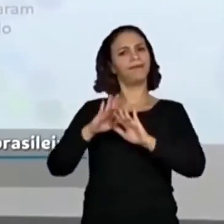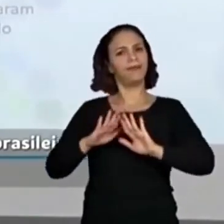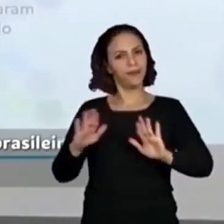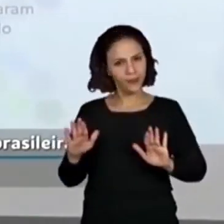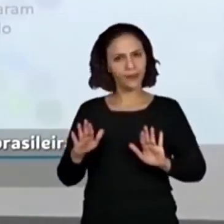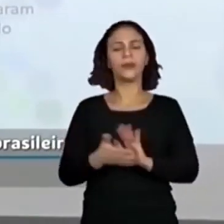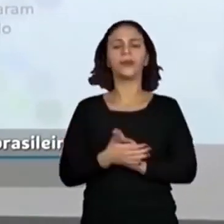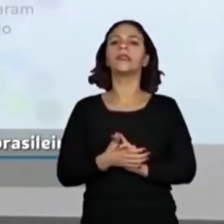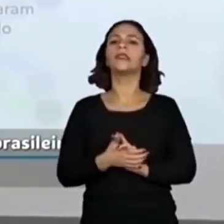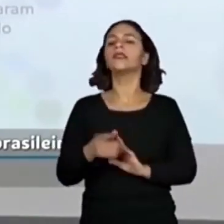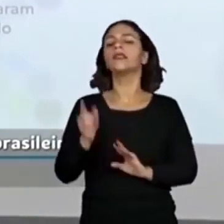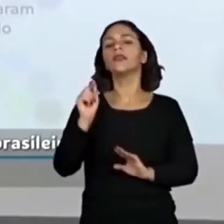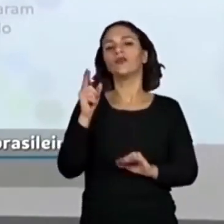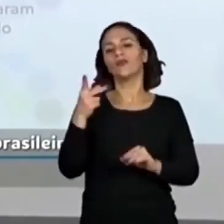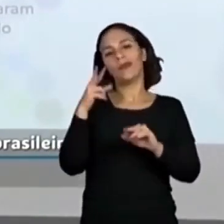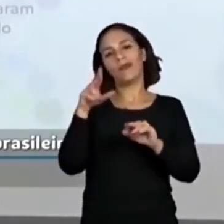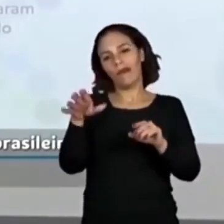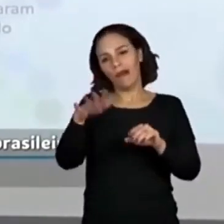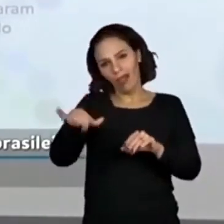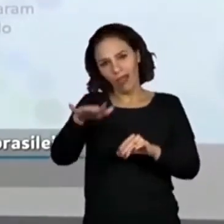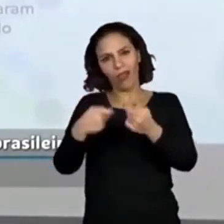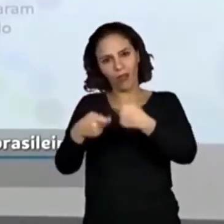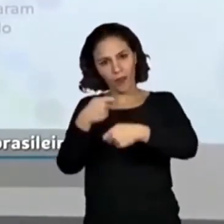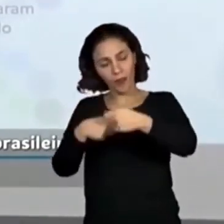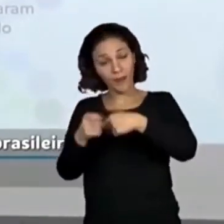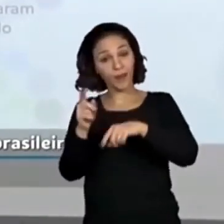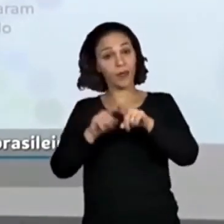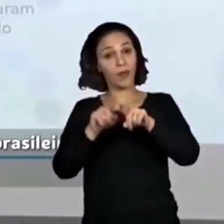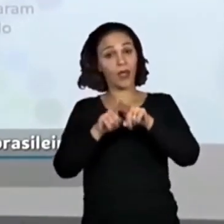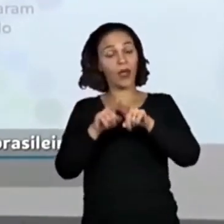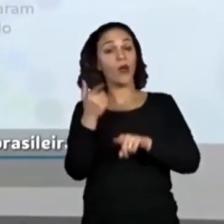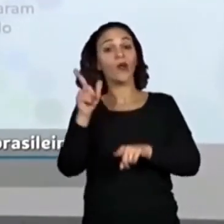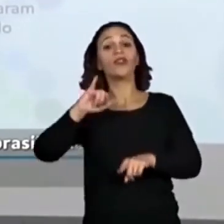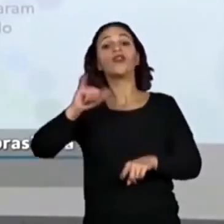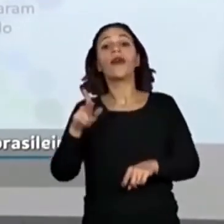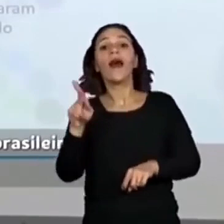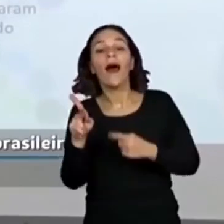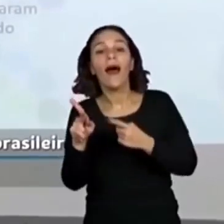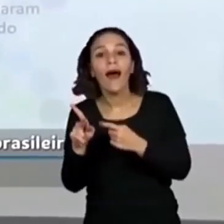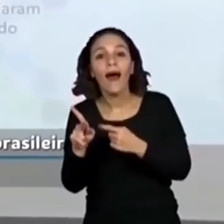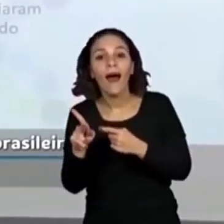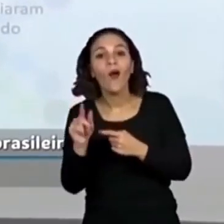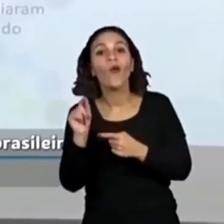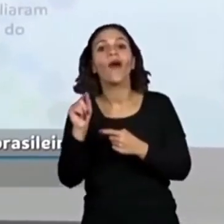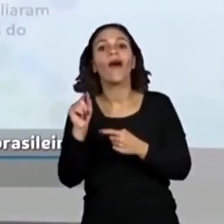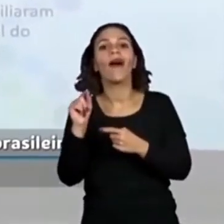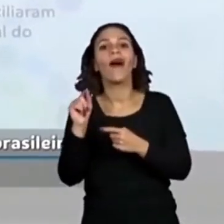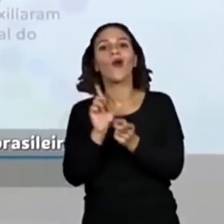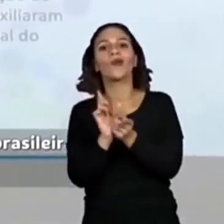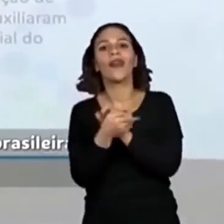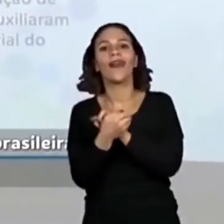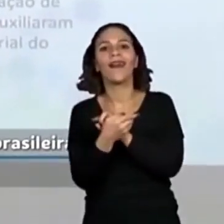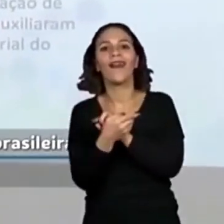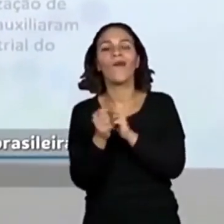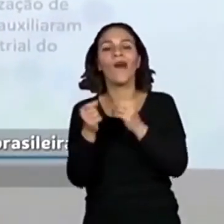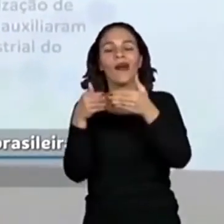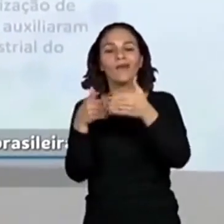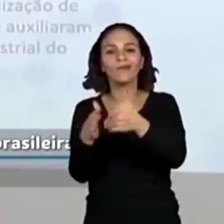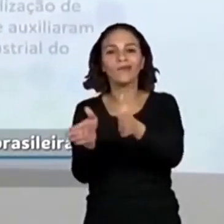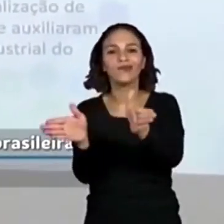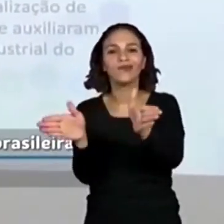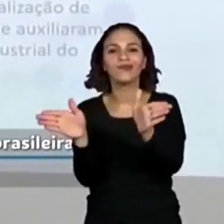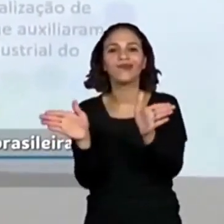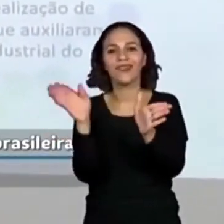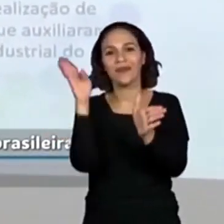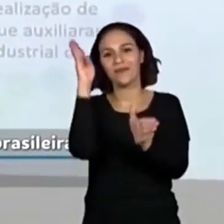junto à questão econômica. E uma outra de Juscelino Kubitschek, que foi abrir, né,